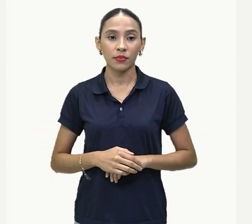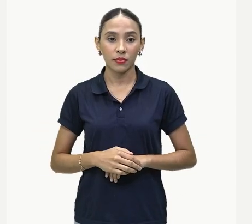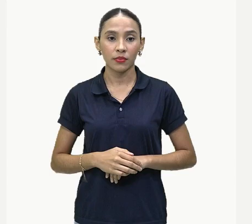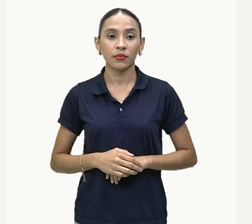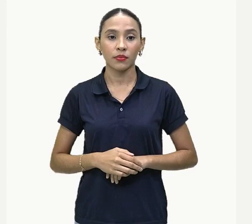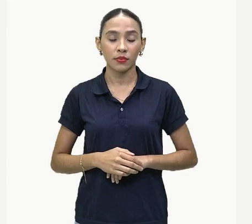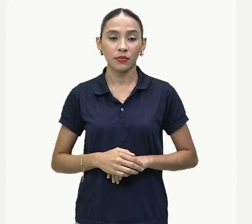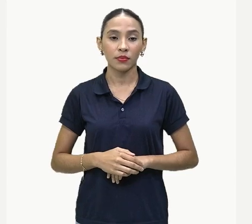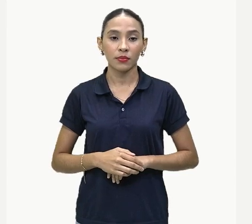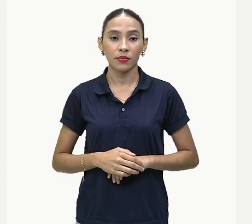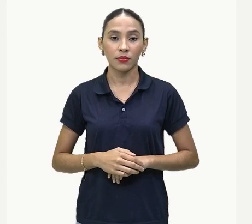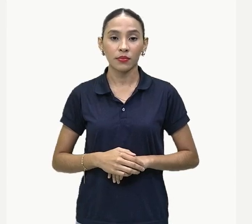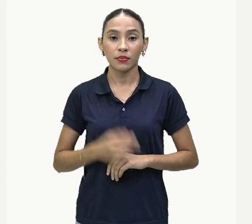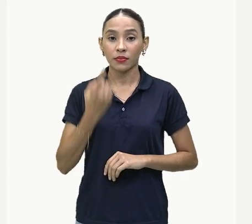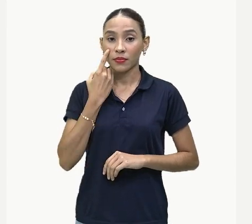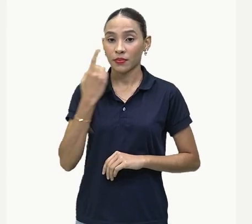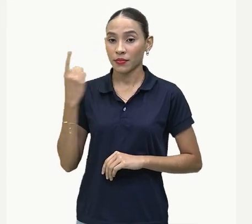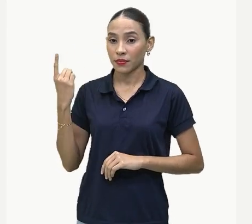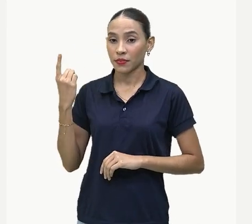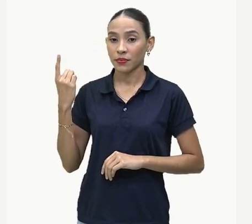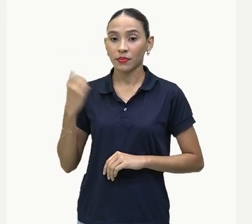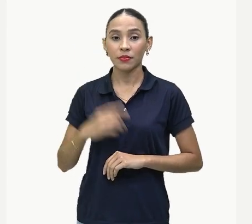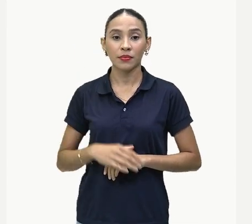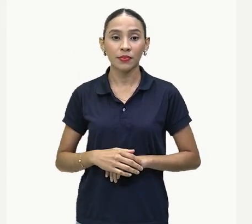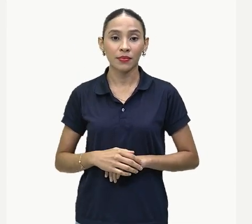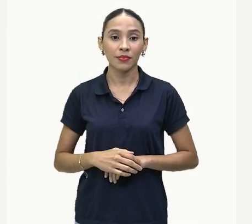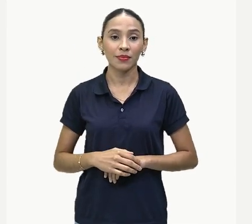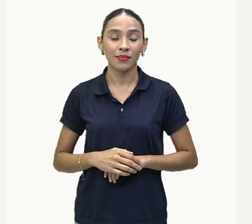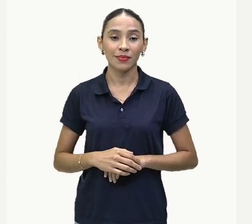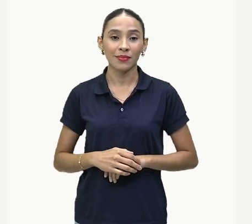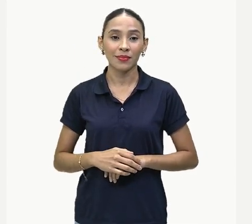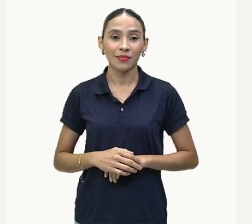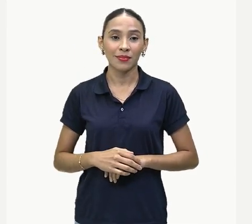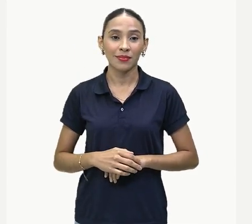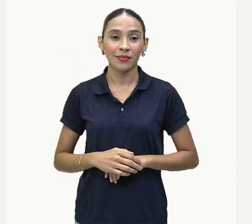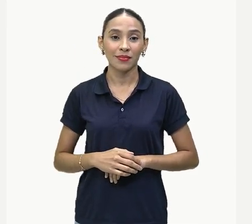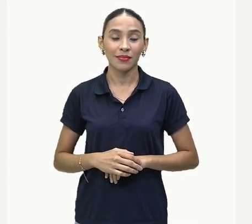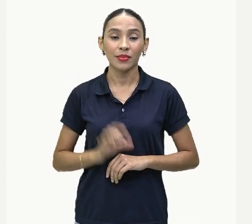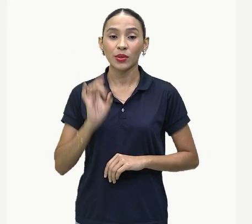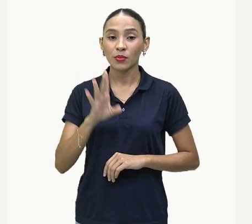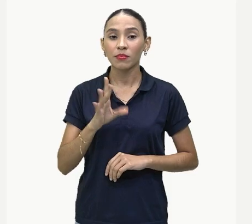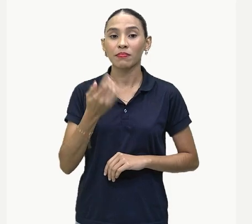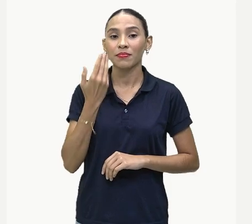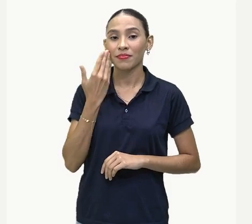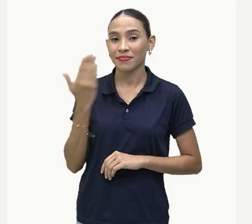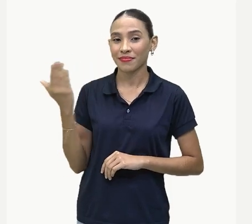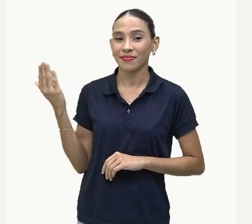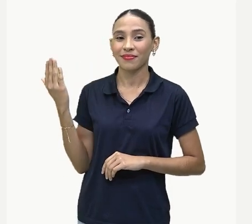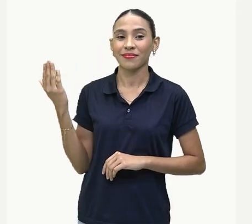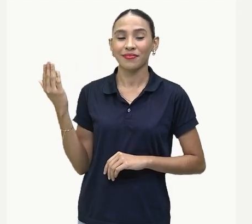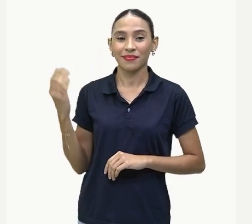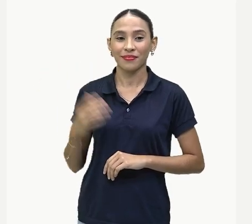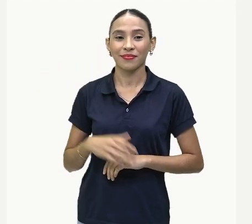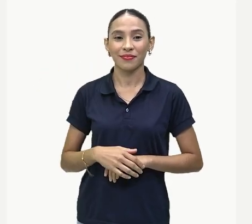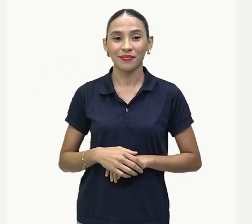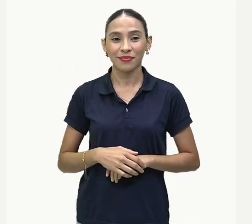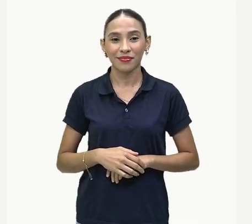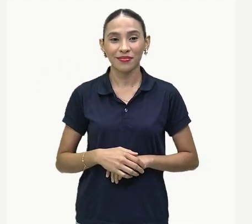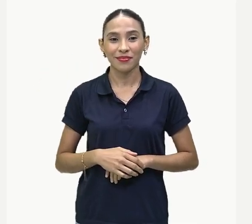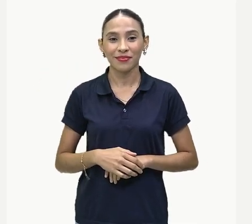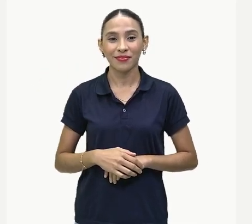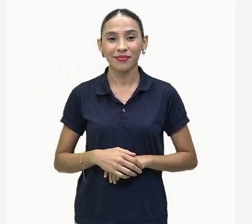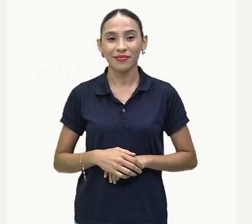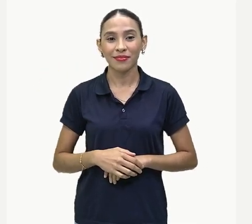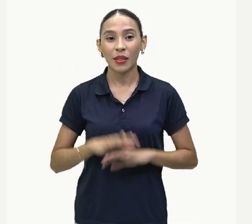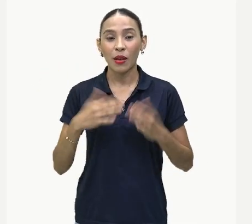Então, vamos deixar isso aqui mais bonitinho, né? Pelo menos tentar ficar mais bonitinho. E aí, nós